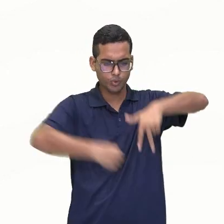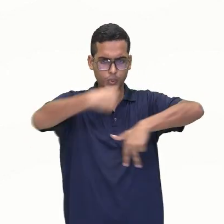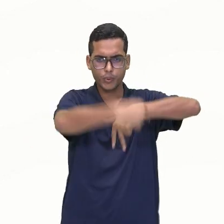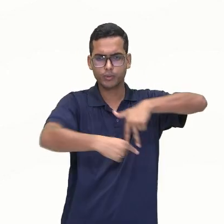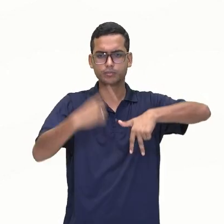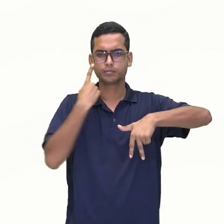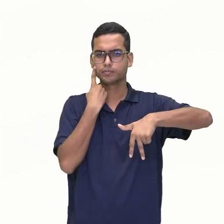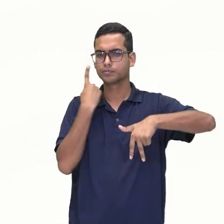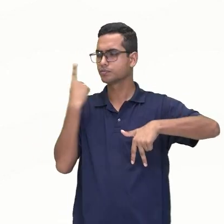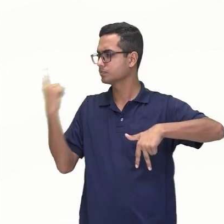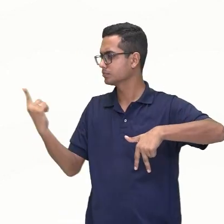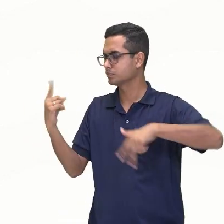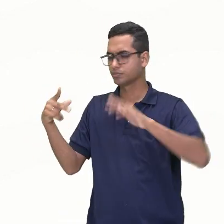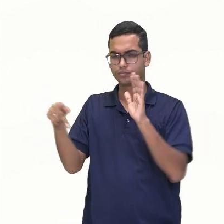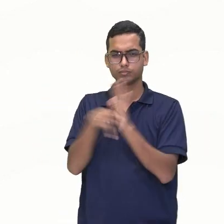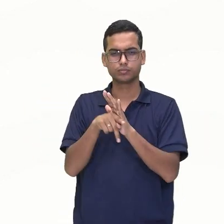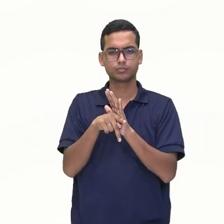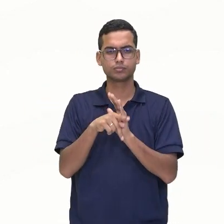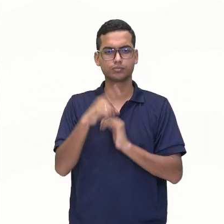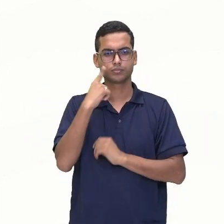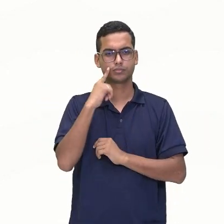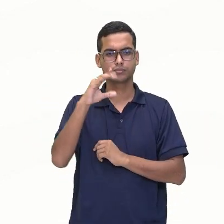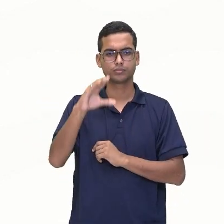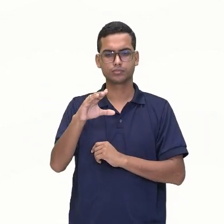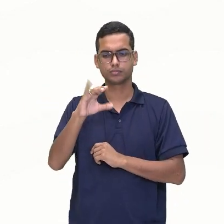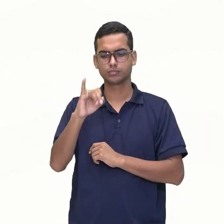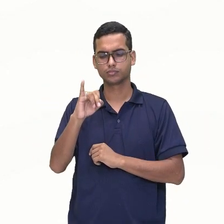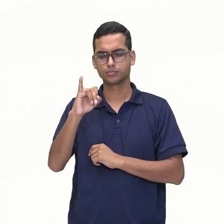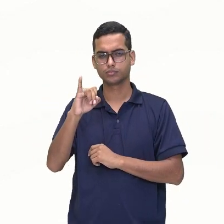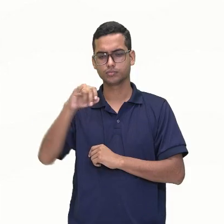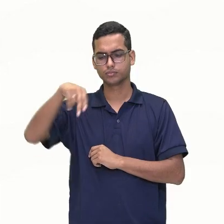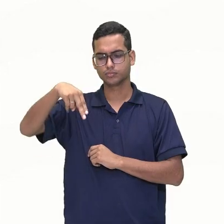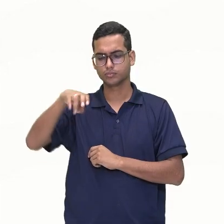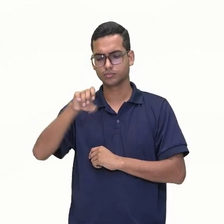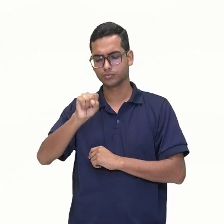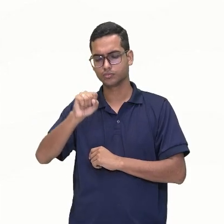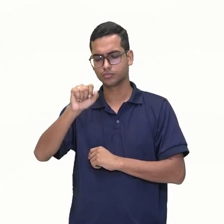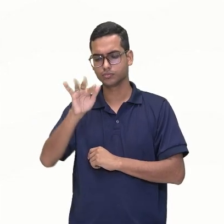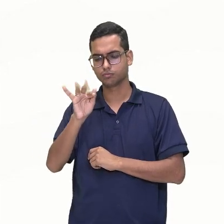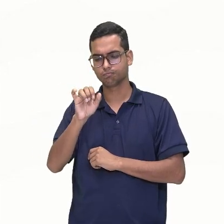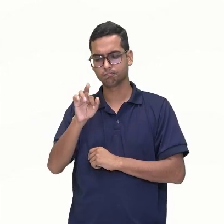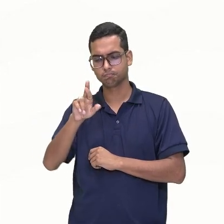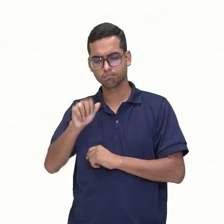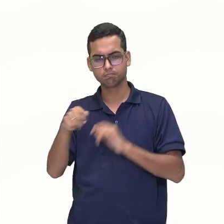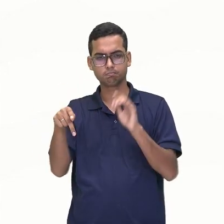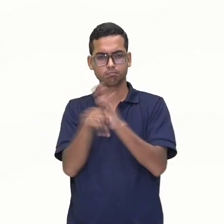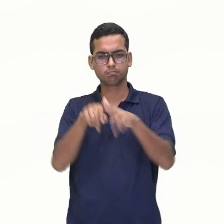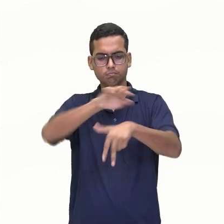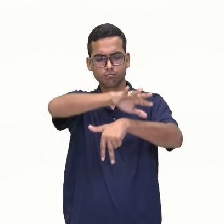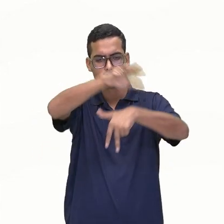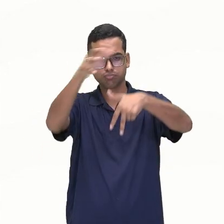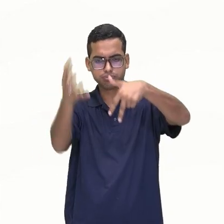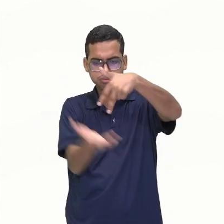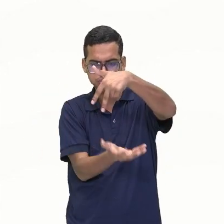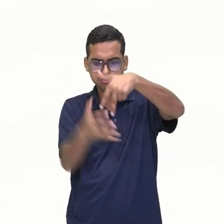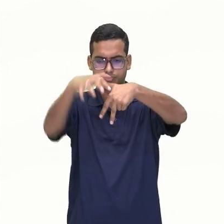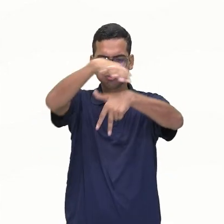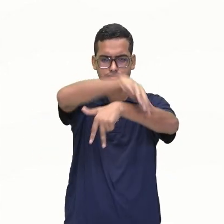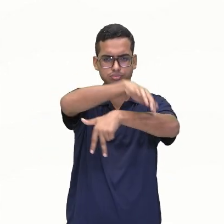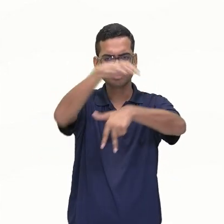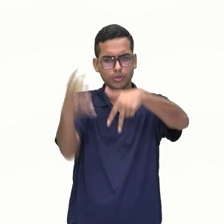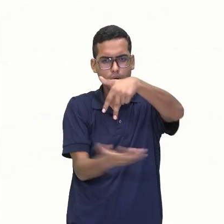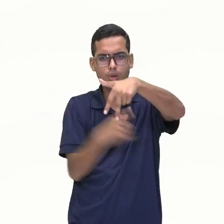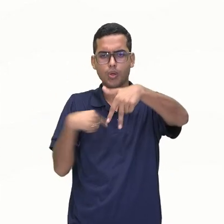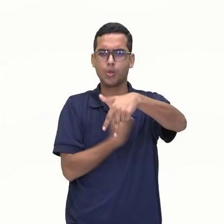de quinesfera ou sinesfera, a bolha, o espaço onde nos movimentamos,